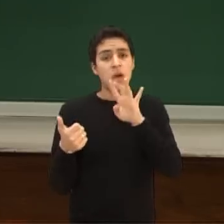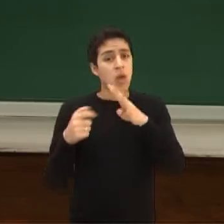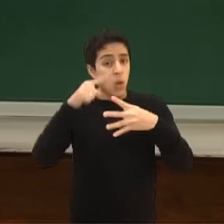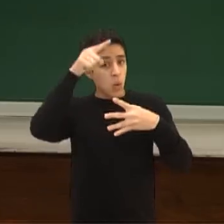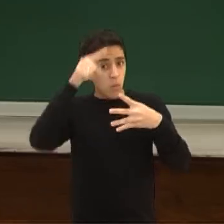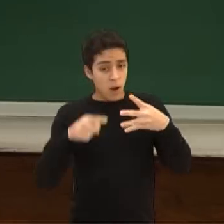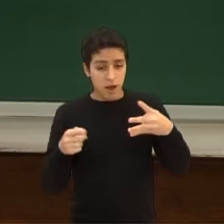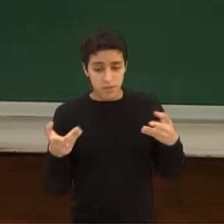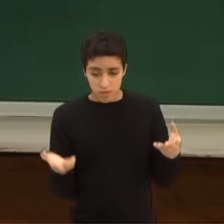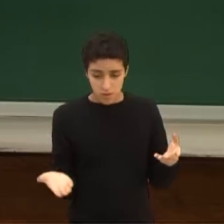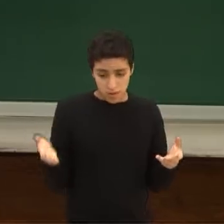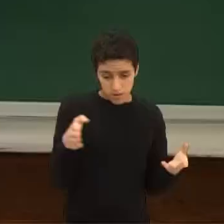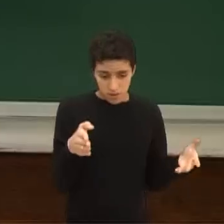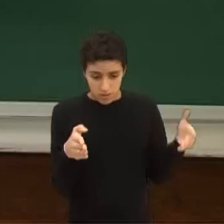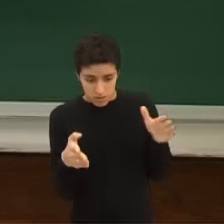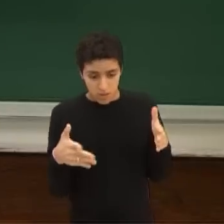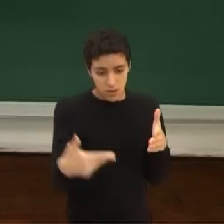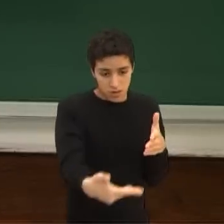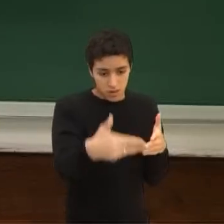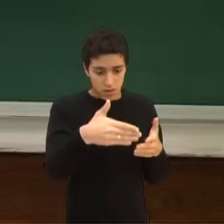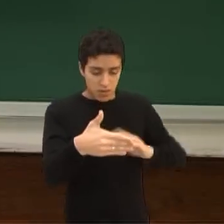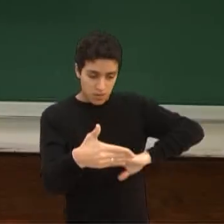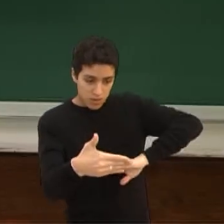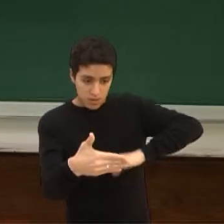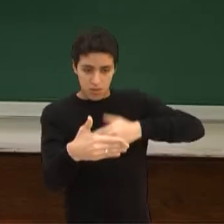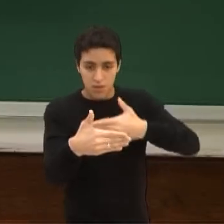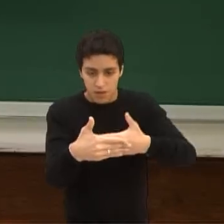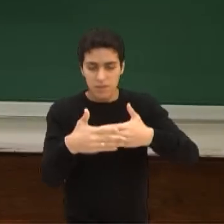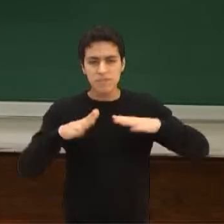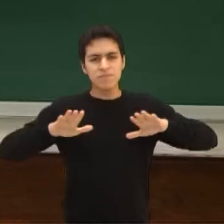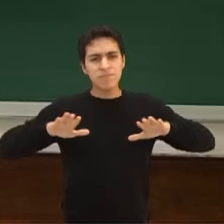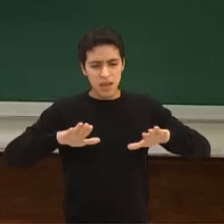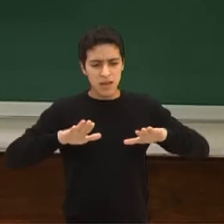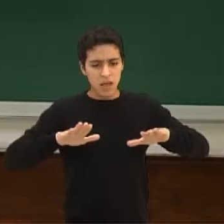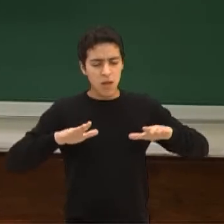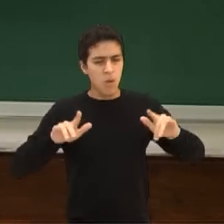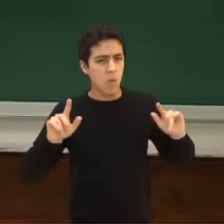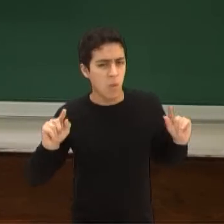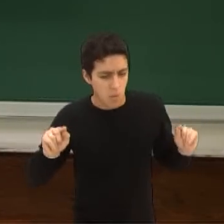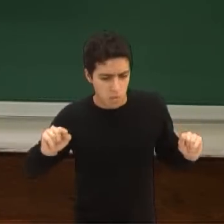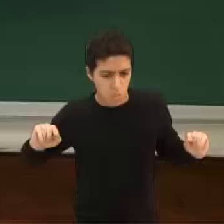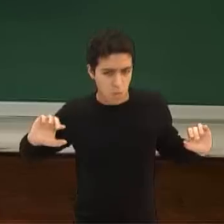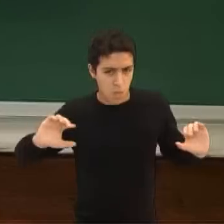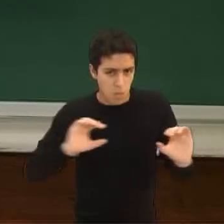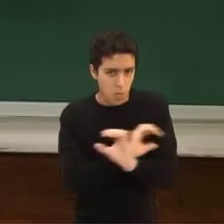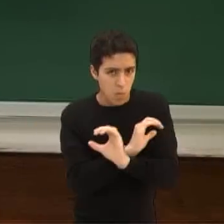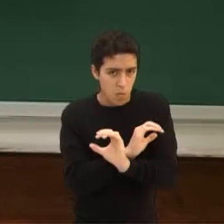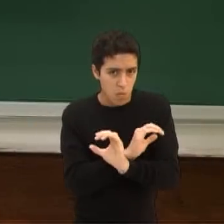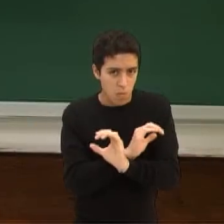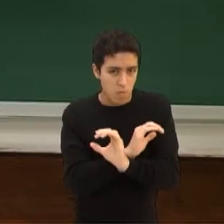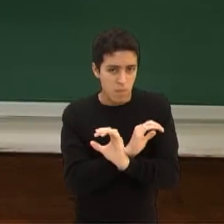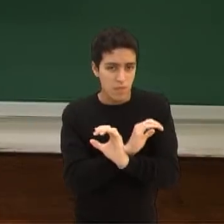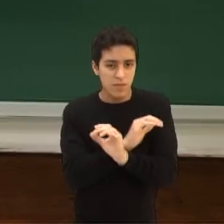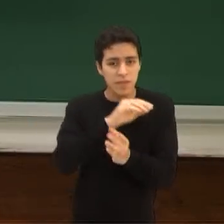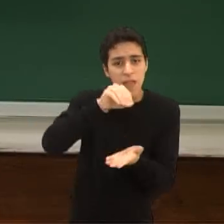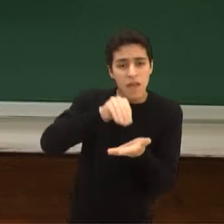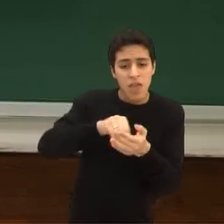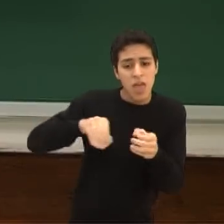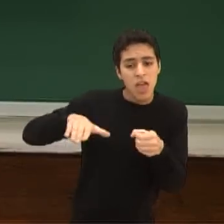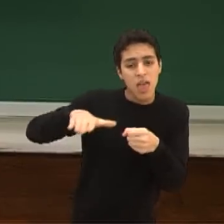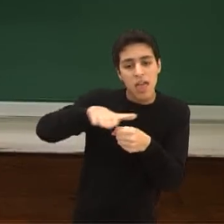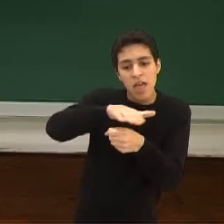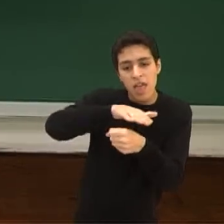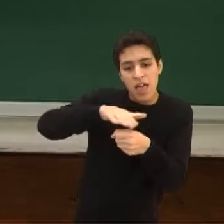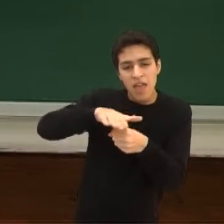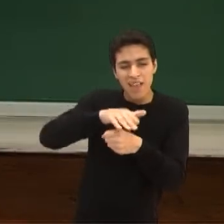4 faces laterais. Maravilha. Mas se eu montar aquilo ali, vai fechar? Não, tá faltando